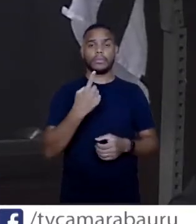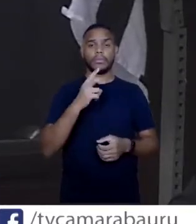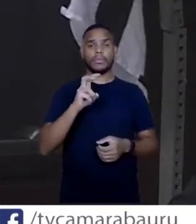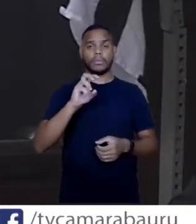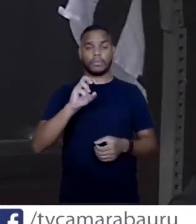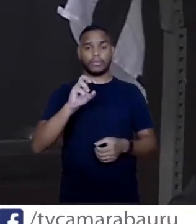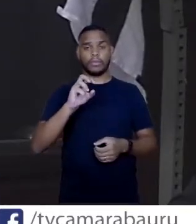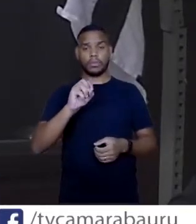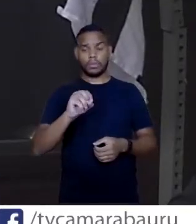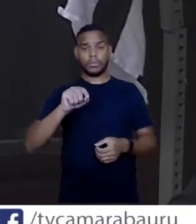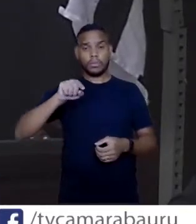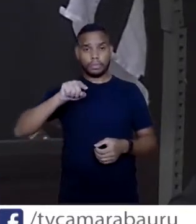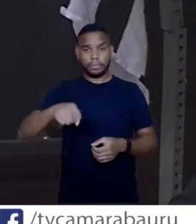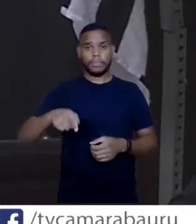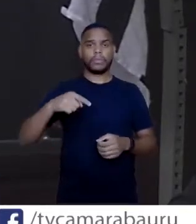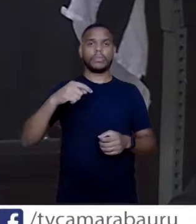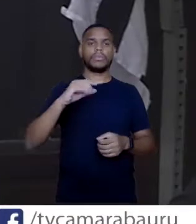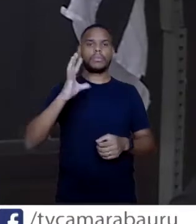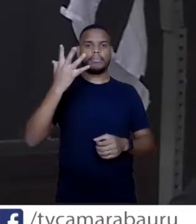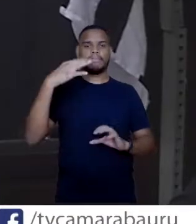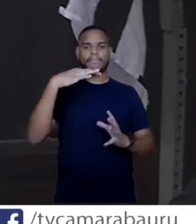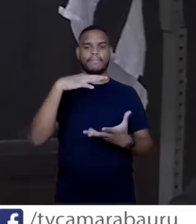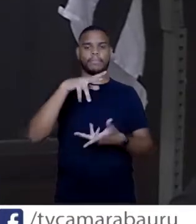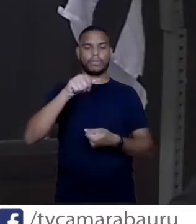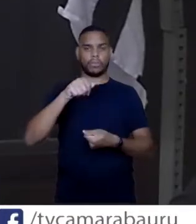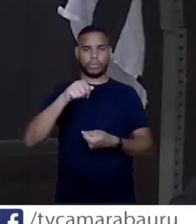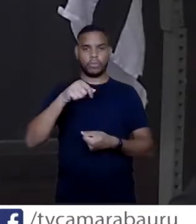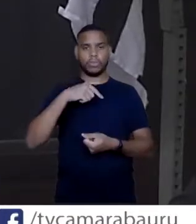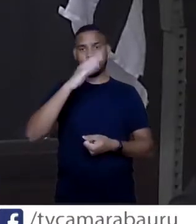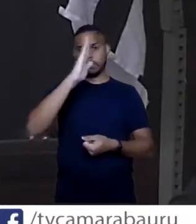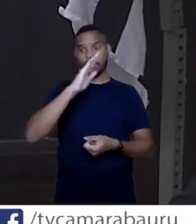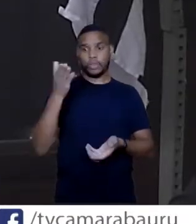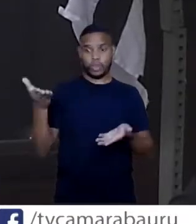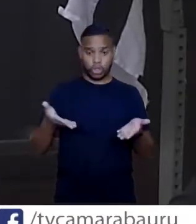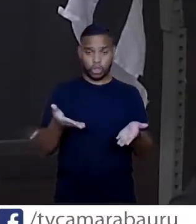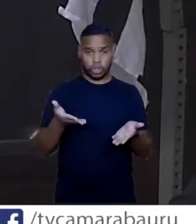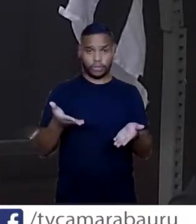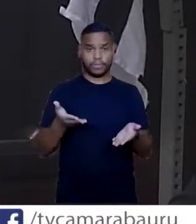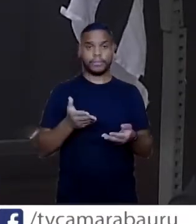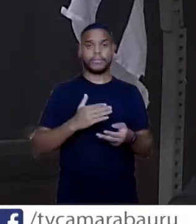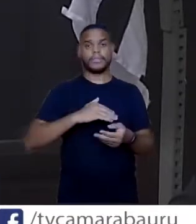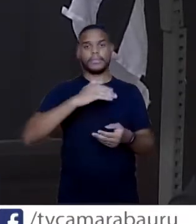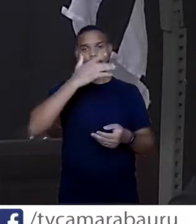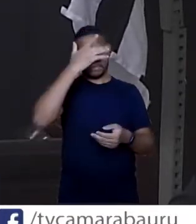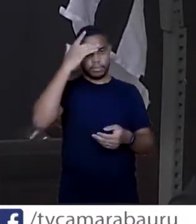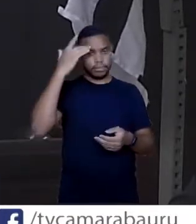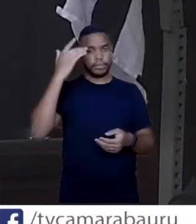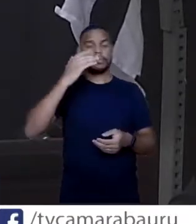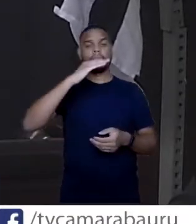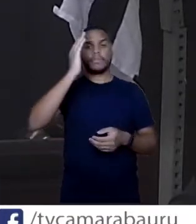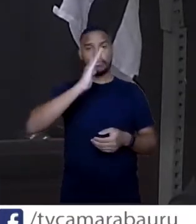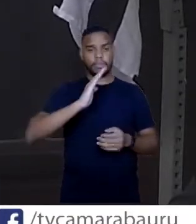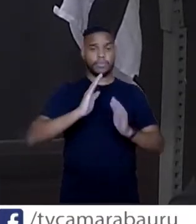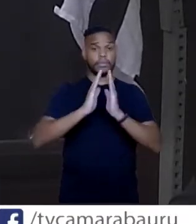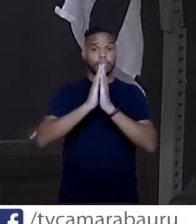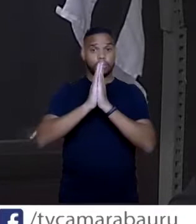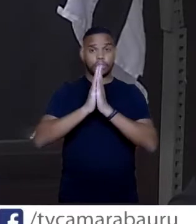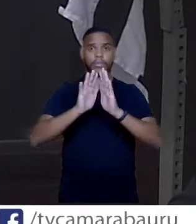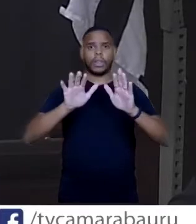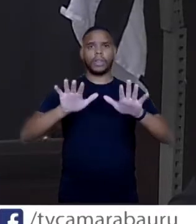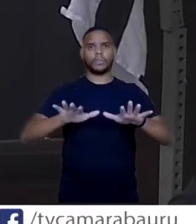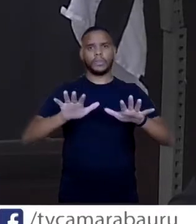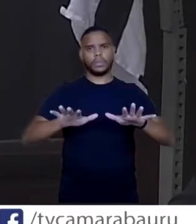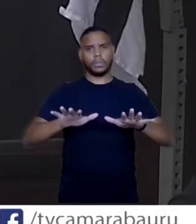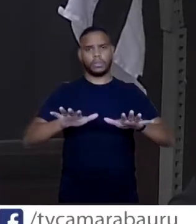casos no mundo tu vem para o brasil agora brasileiros por favor kalven que eu vou